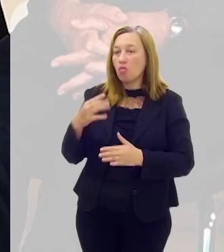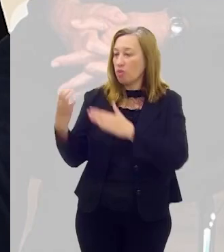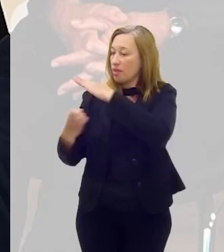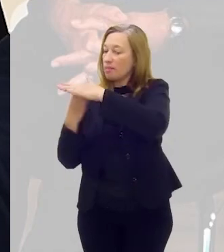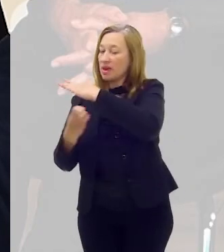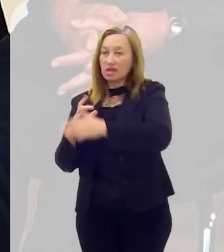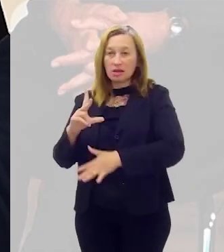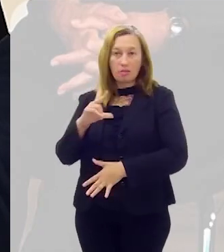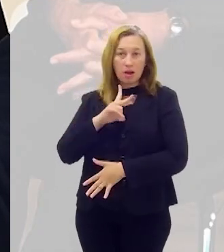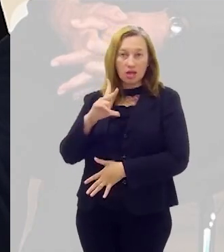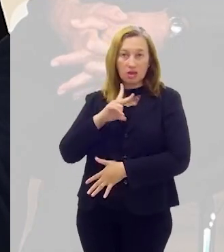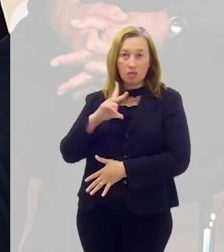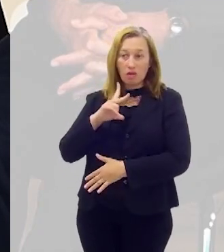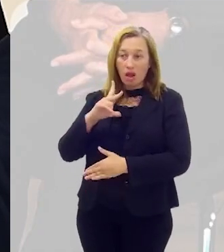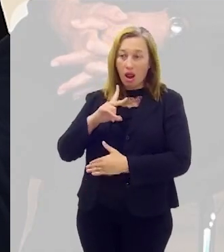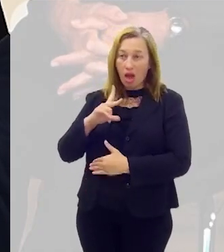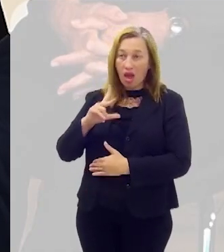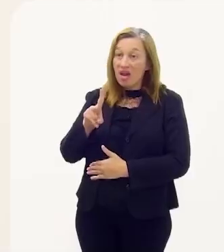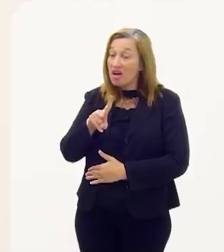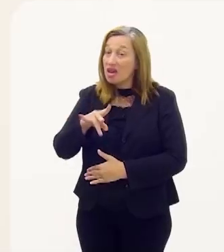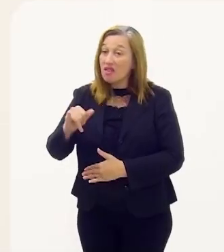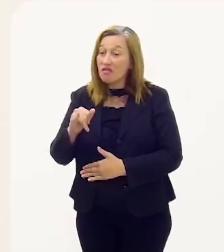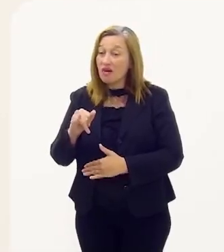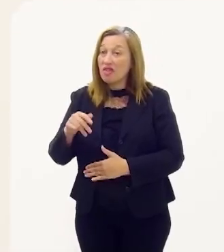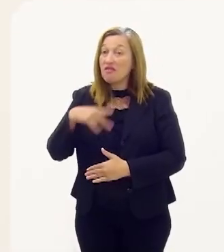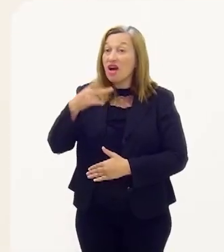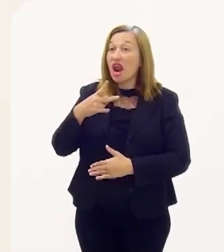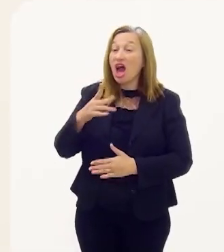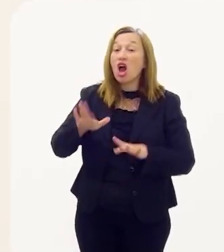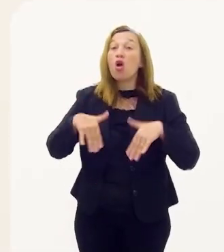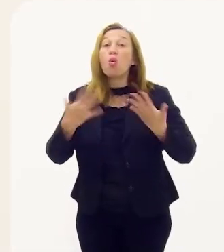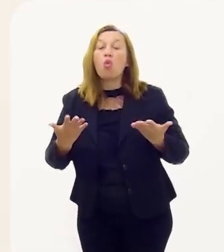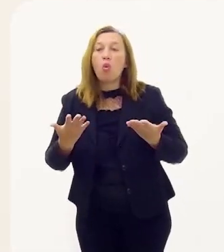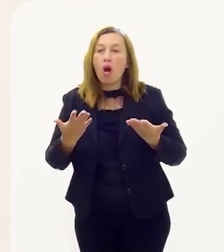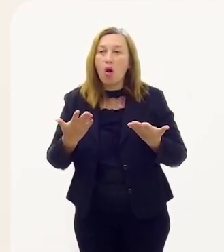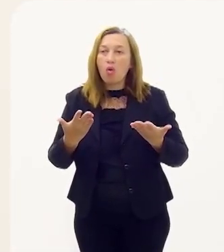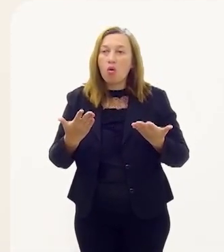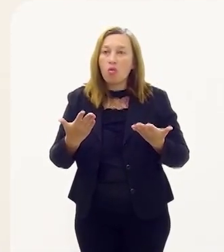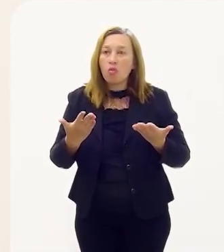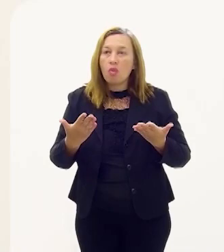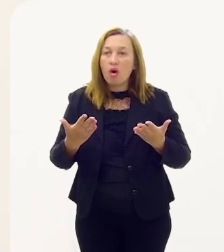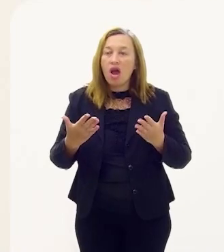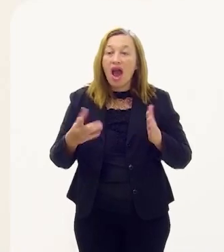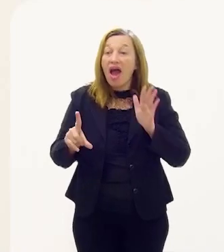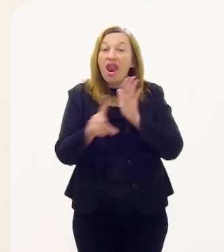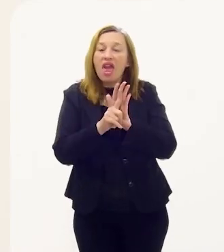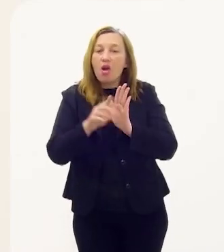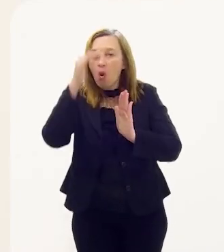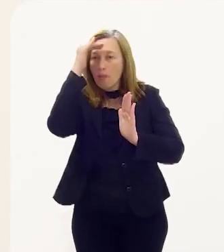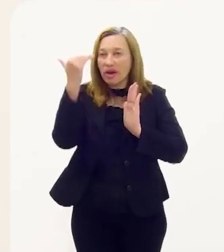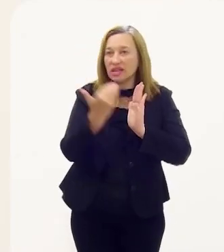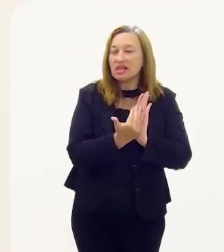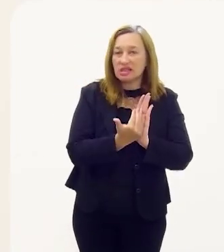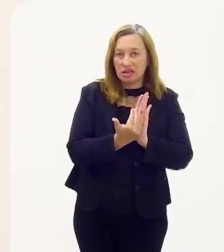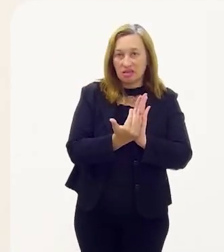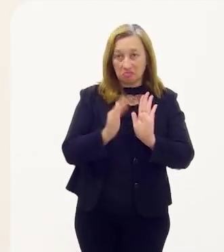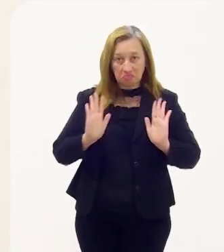empresa privada que vai estabelecer qual é o limite para a sociedade, né?